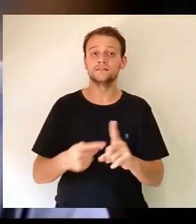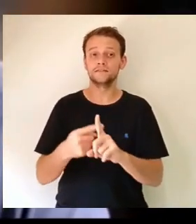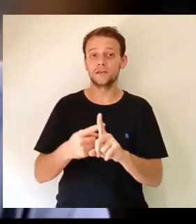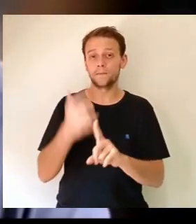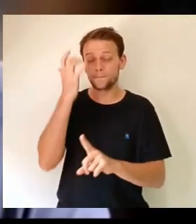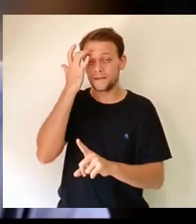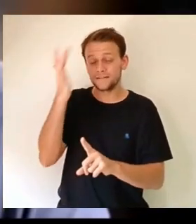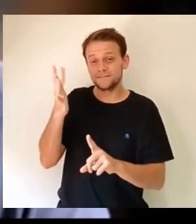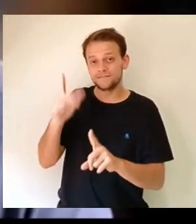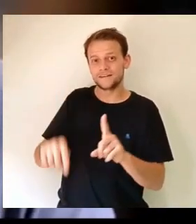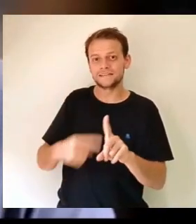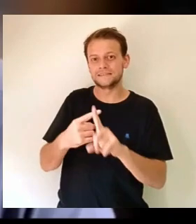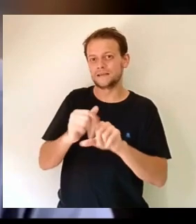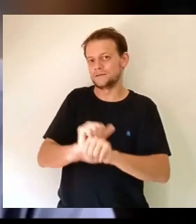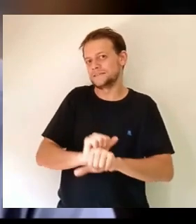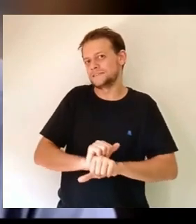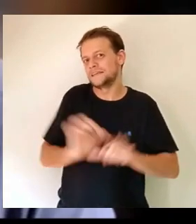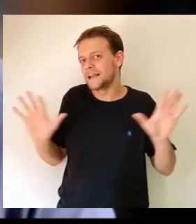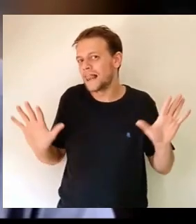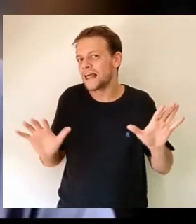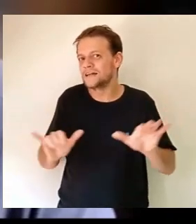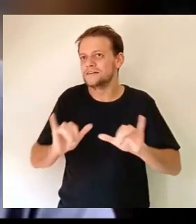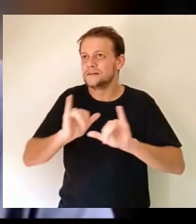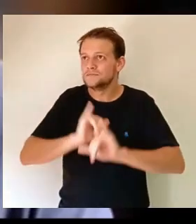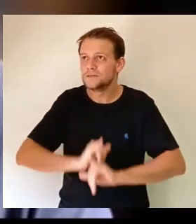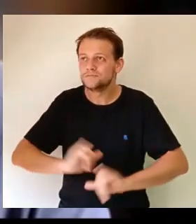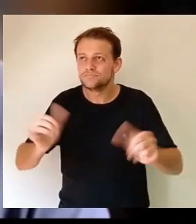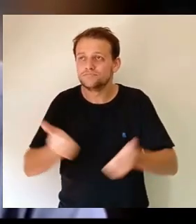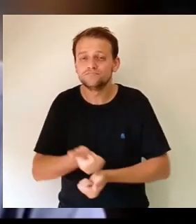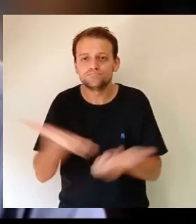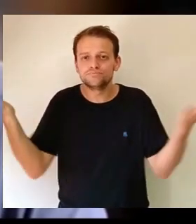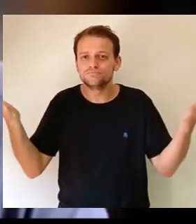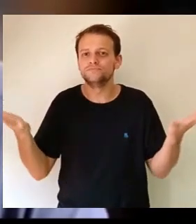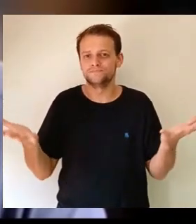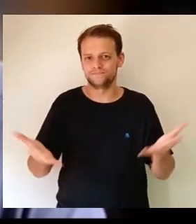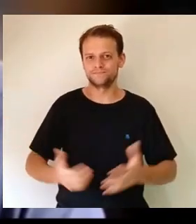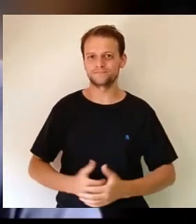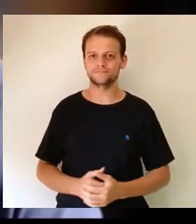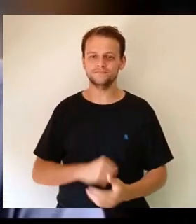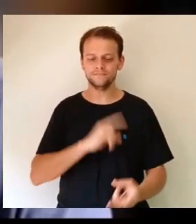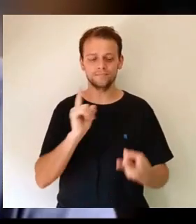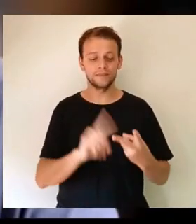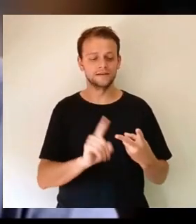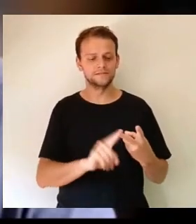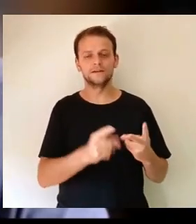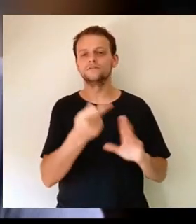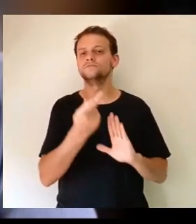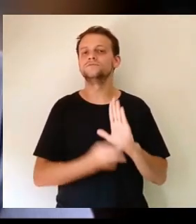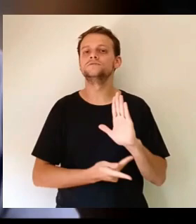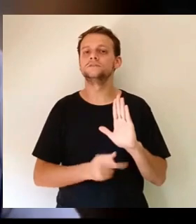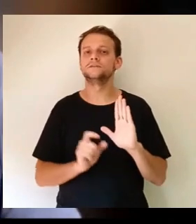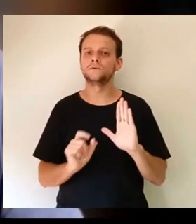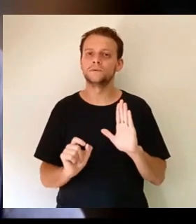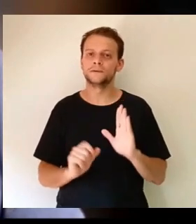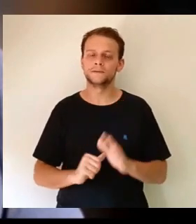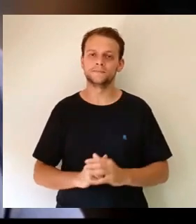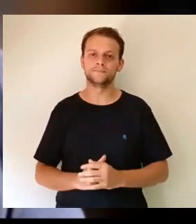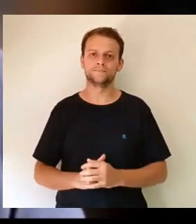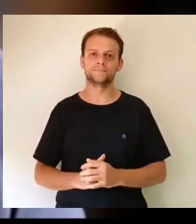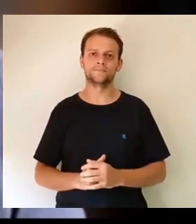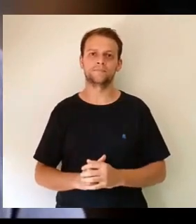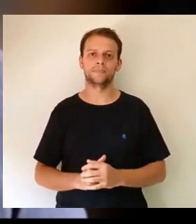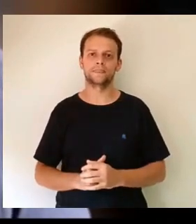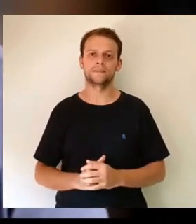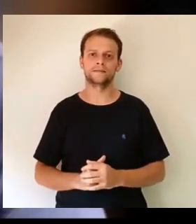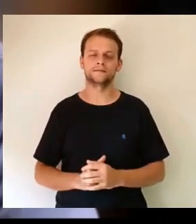né, para ele ser mais coeso e mais fácil de ser espalhado. E o segundo